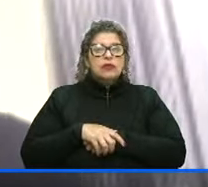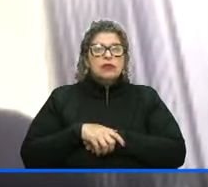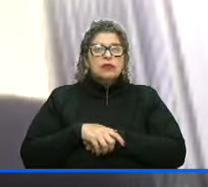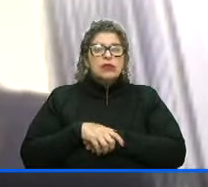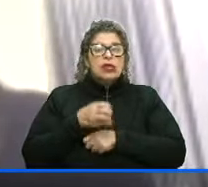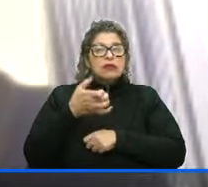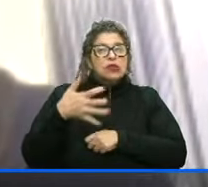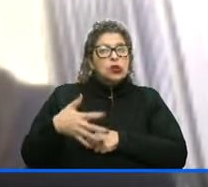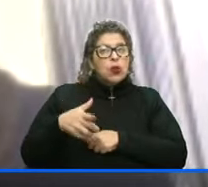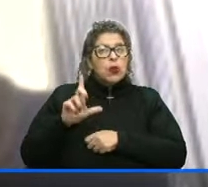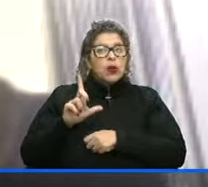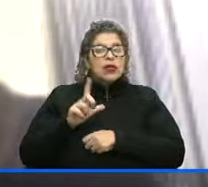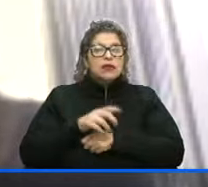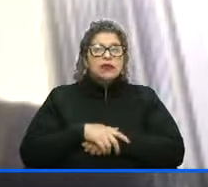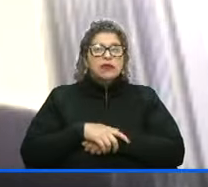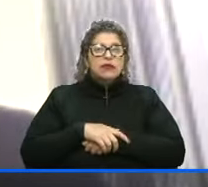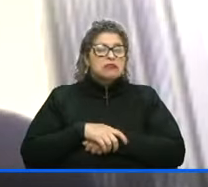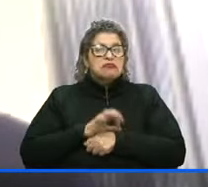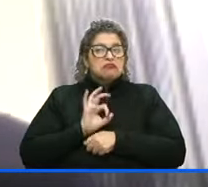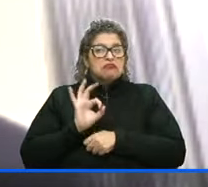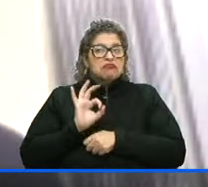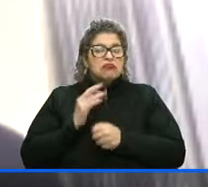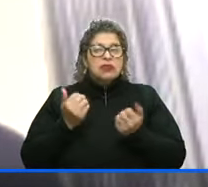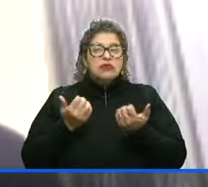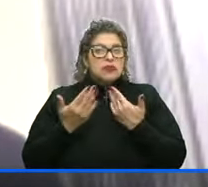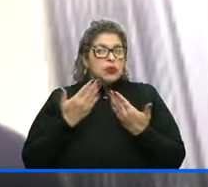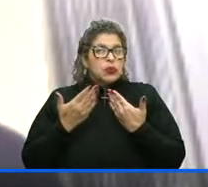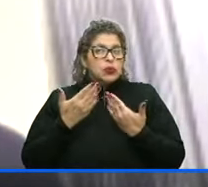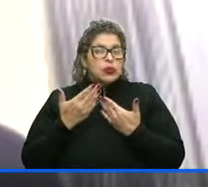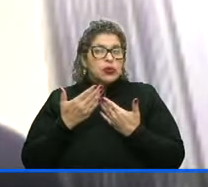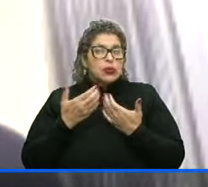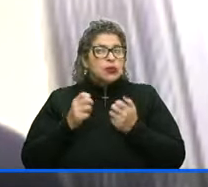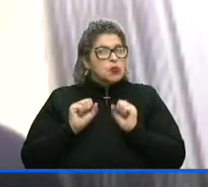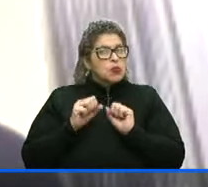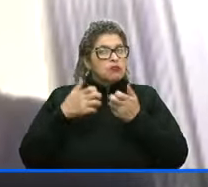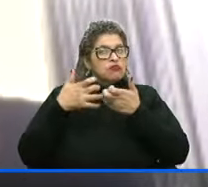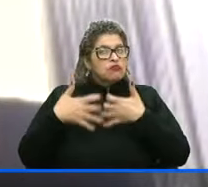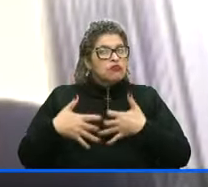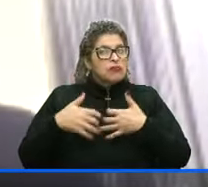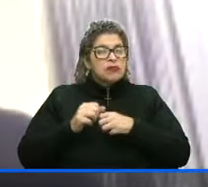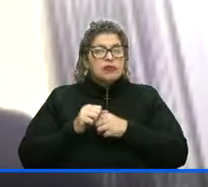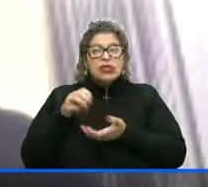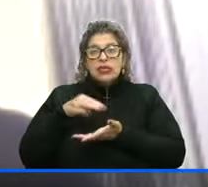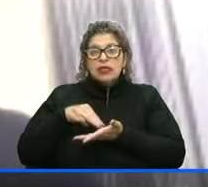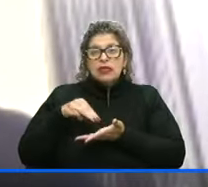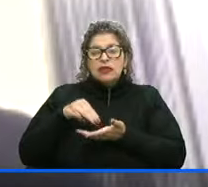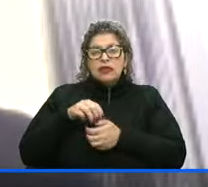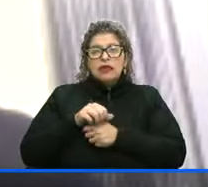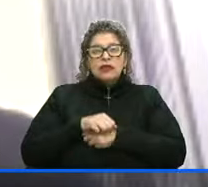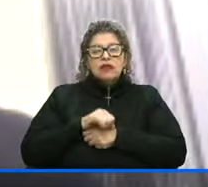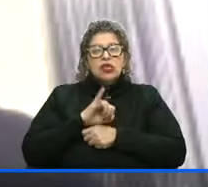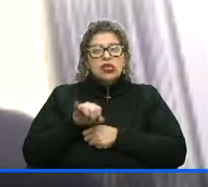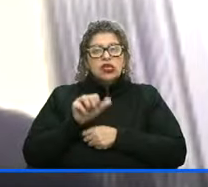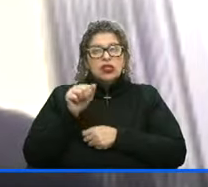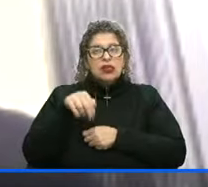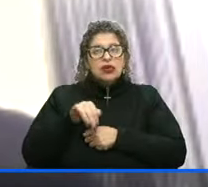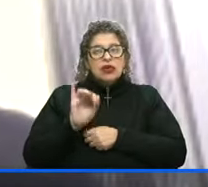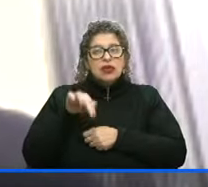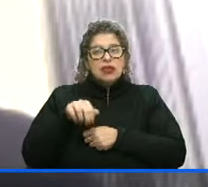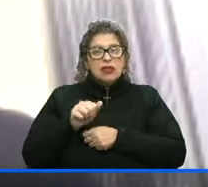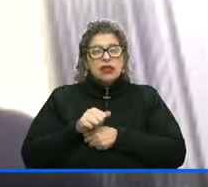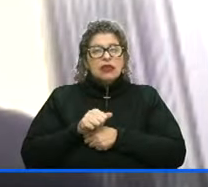fala ali. Acho que é isso. Se tiver mais alguma dúvida que eu possa esclarecer, a secretária Janaína não conseguiu comparecer, ela